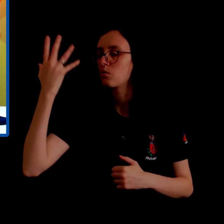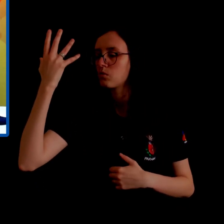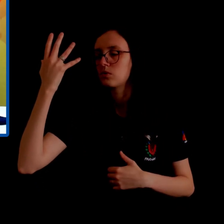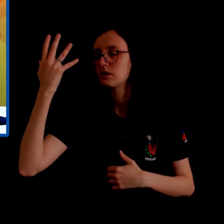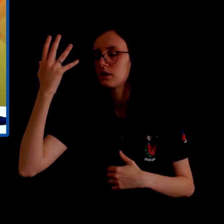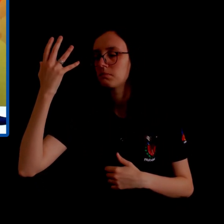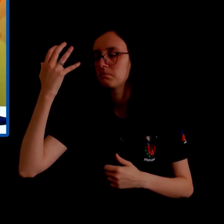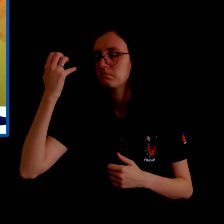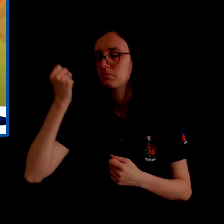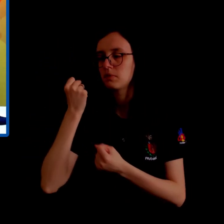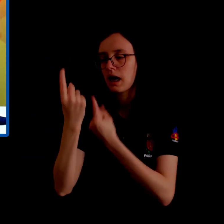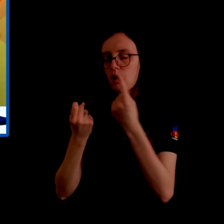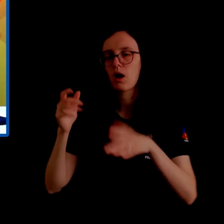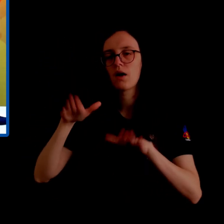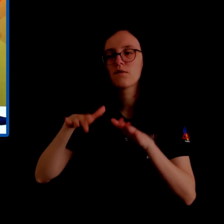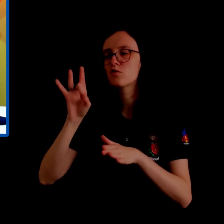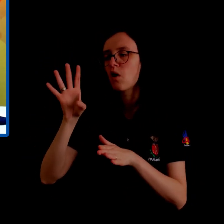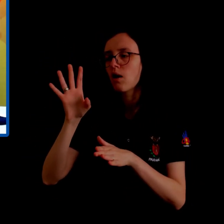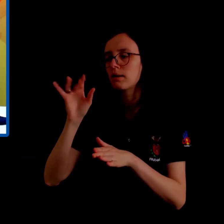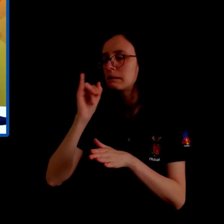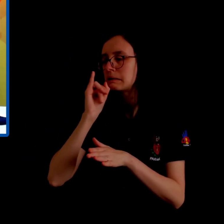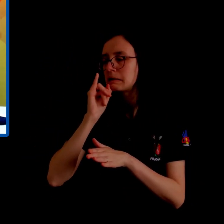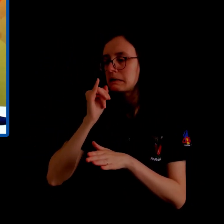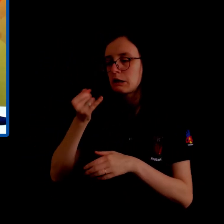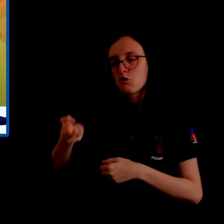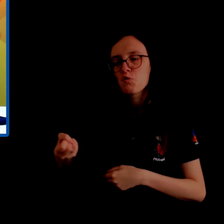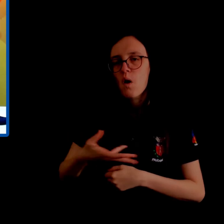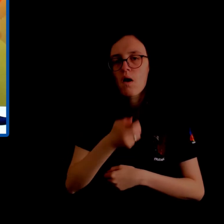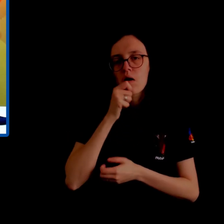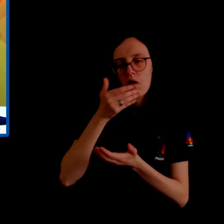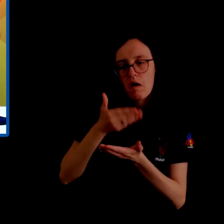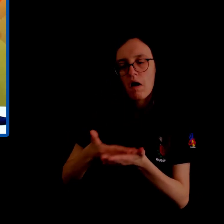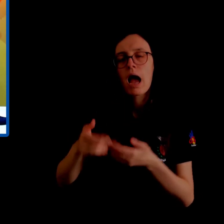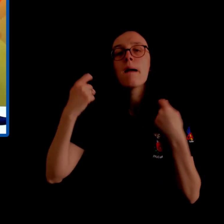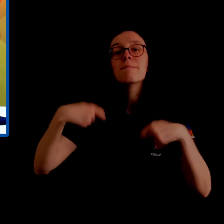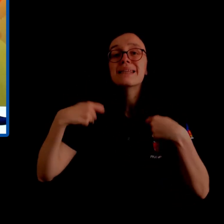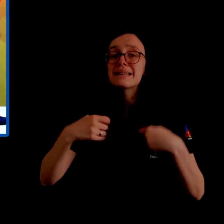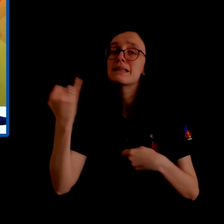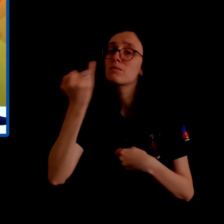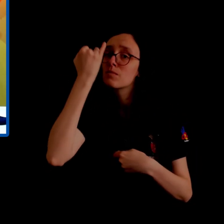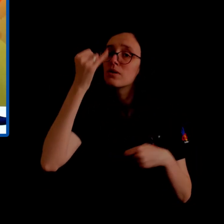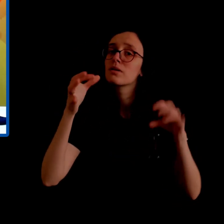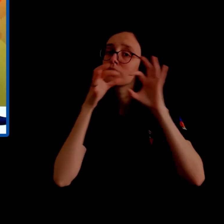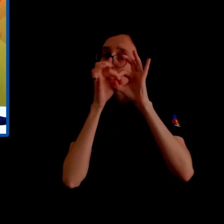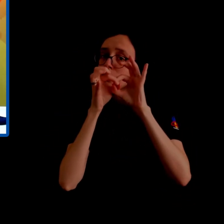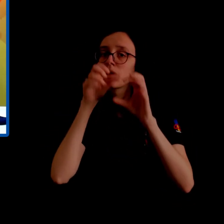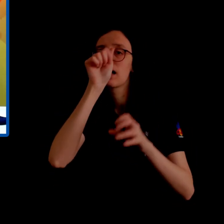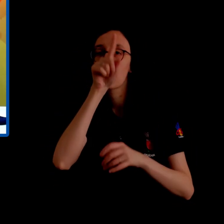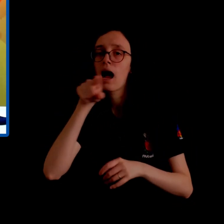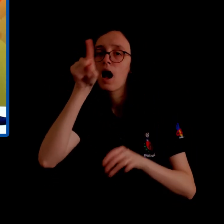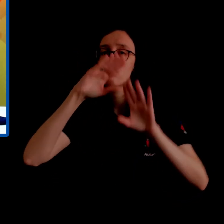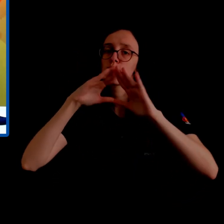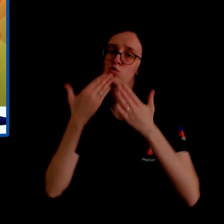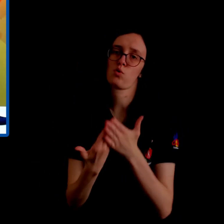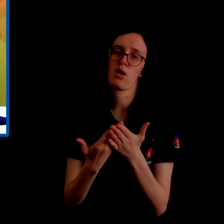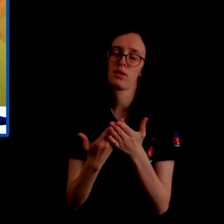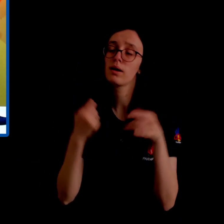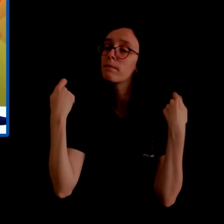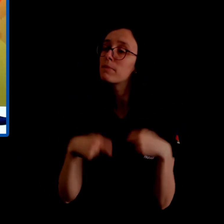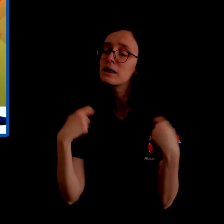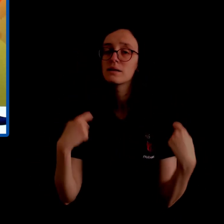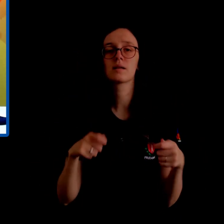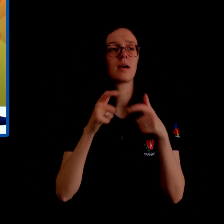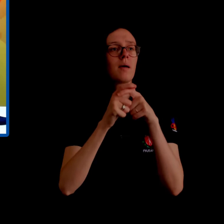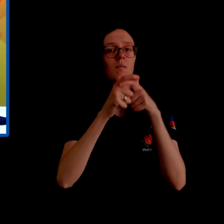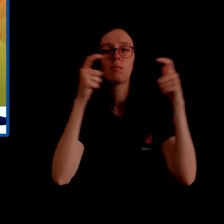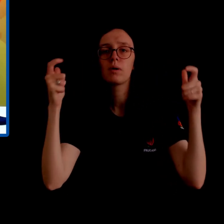alguns, assim, muito inicial a gente falar, tem que estar logado no @escola. Mas para alguns... Mas a maioria